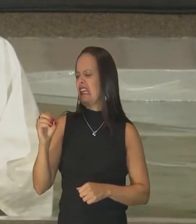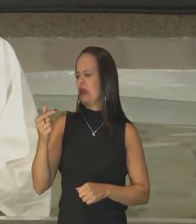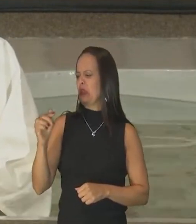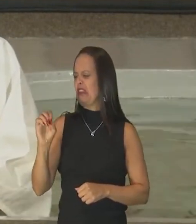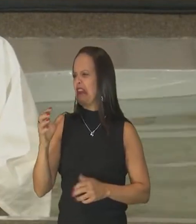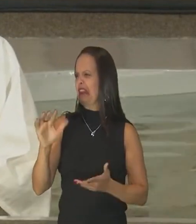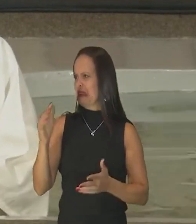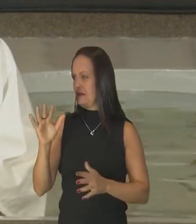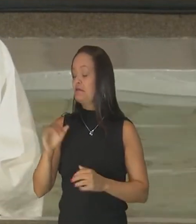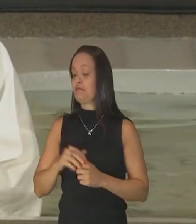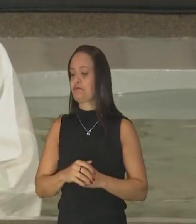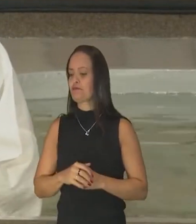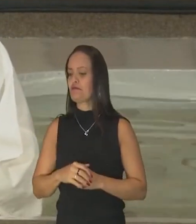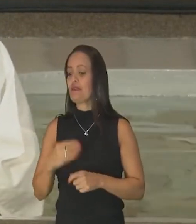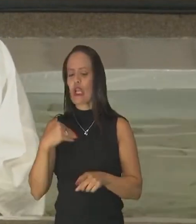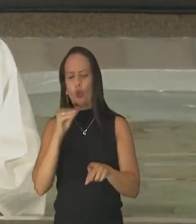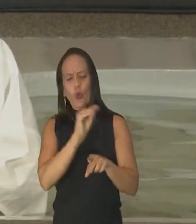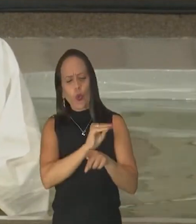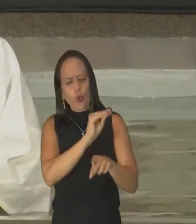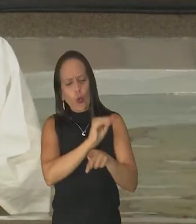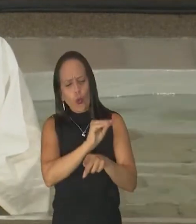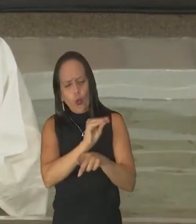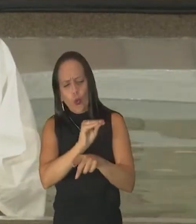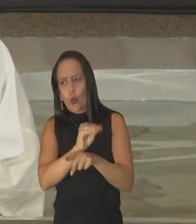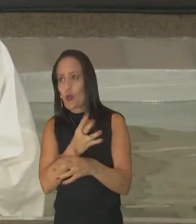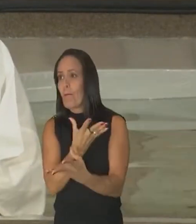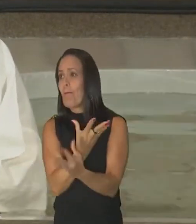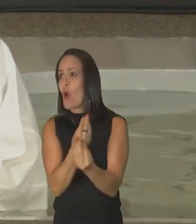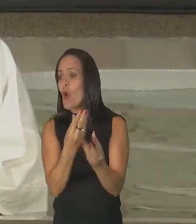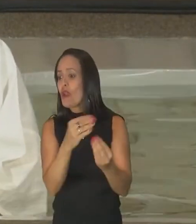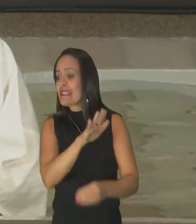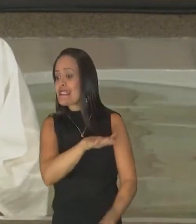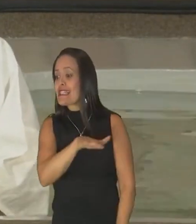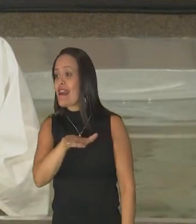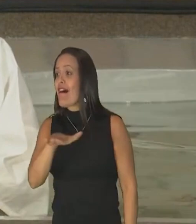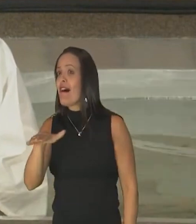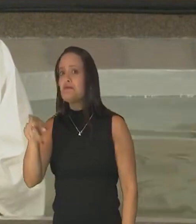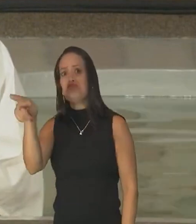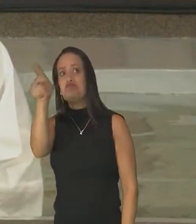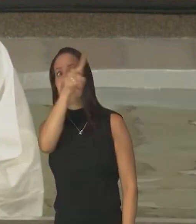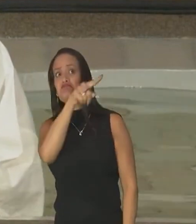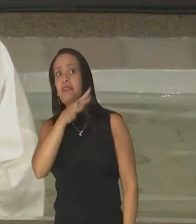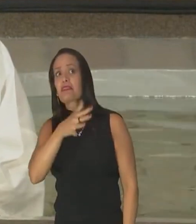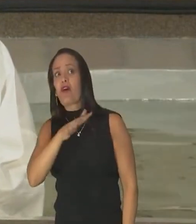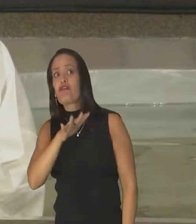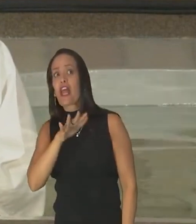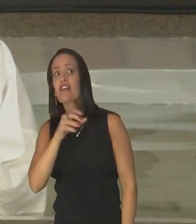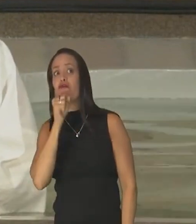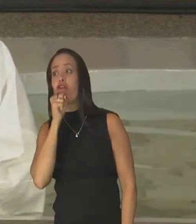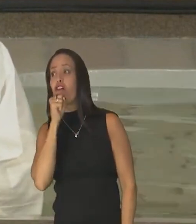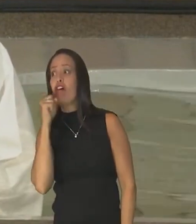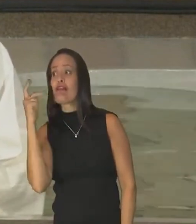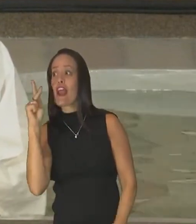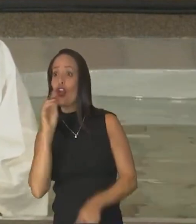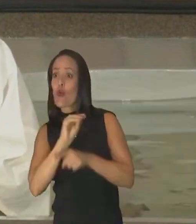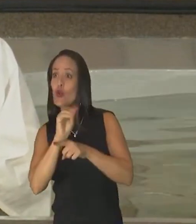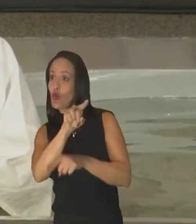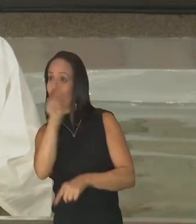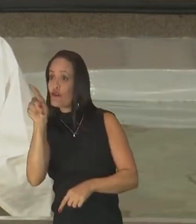80, ela cuidou de muitas crianças no berçário. Talvez aqui alguém tenha sido cuidado pela sua